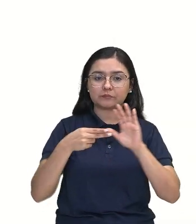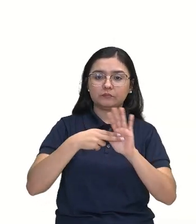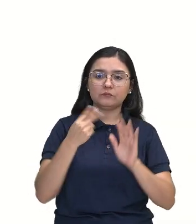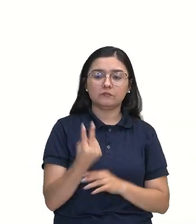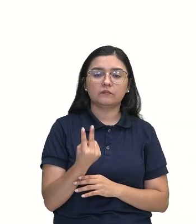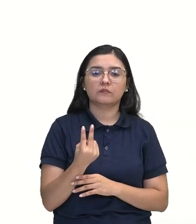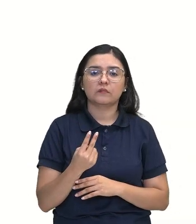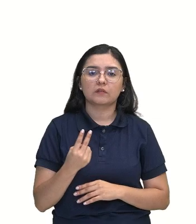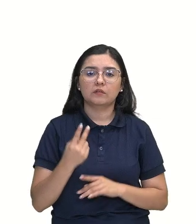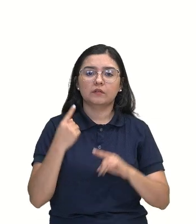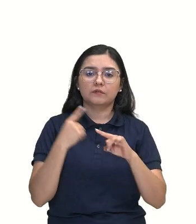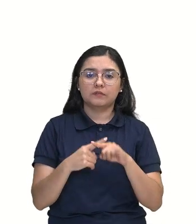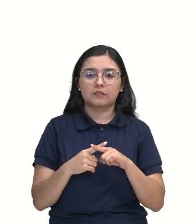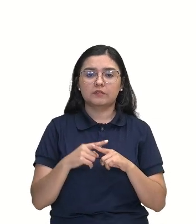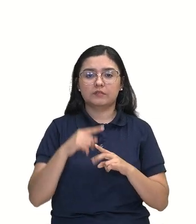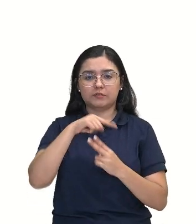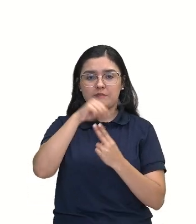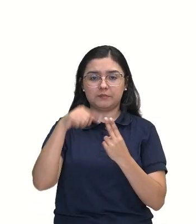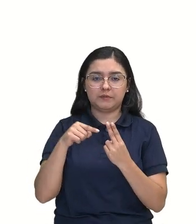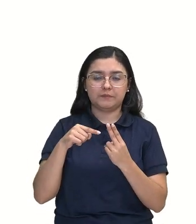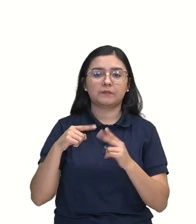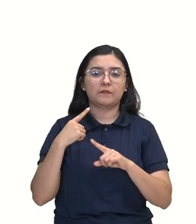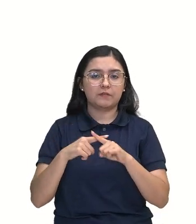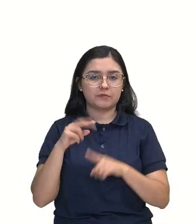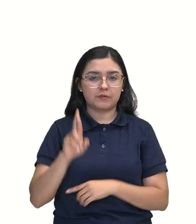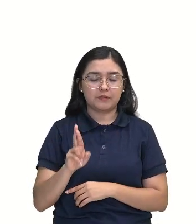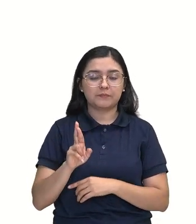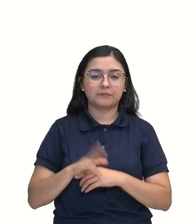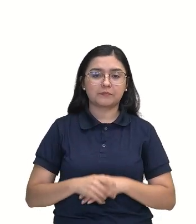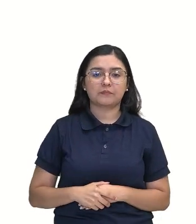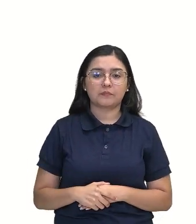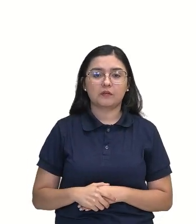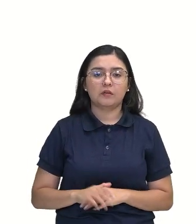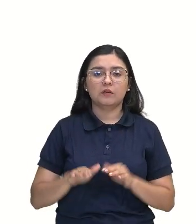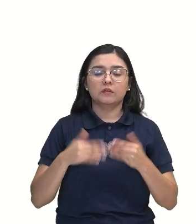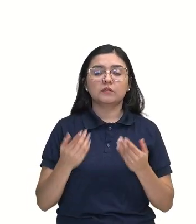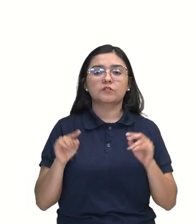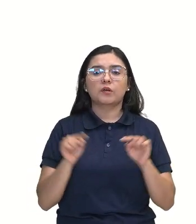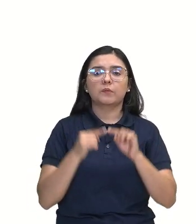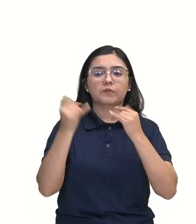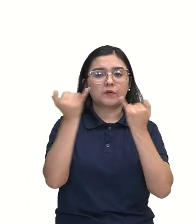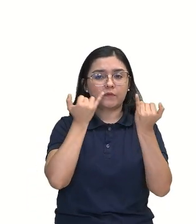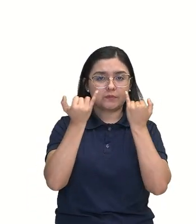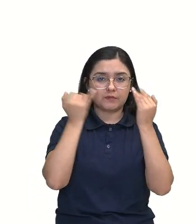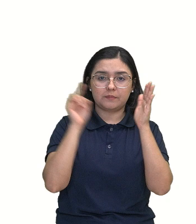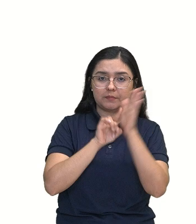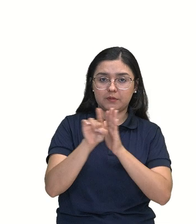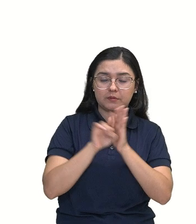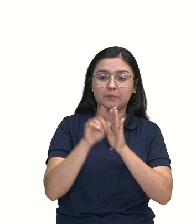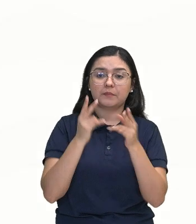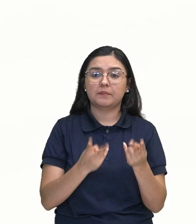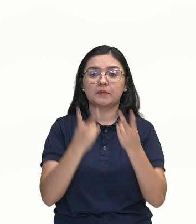2 vezes π vezes o r, que é o raio, tá bom? De acordo com a informação da questão,